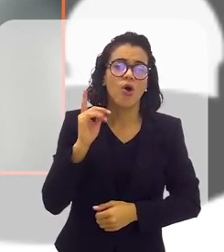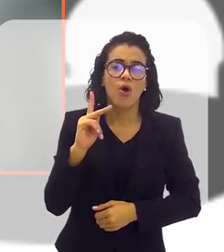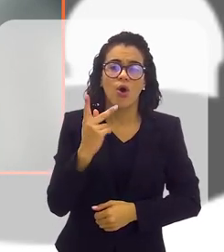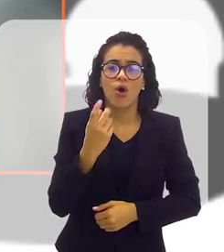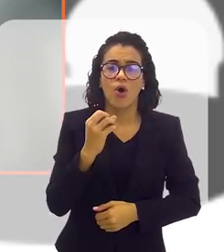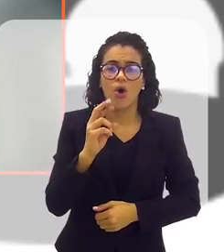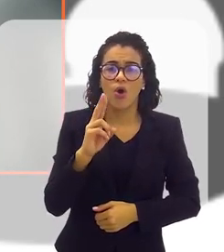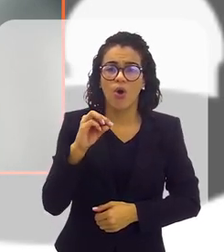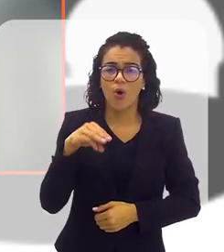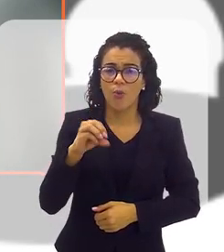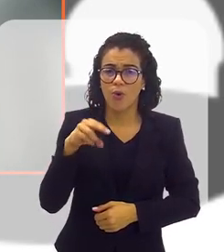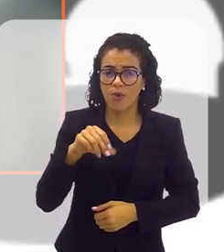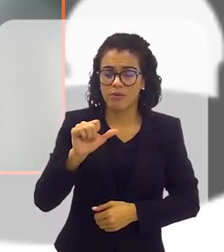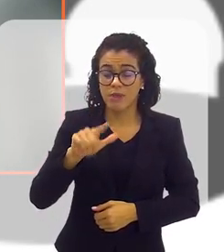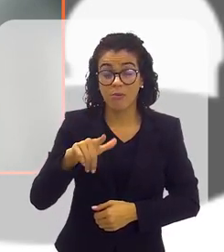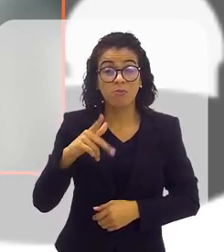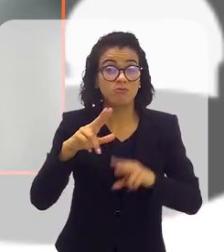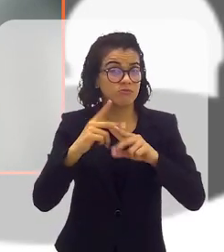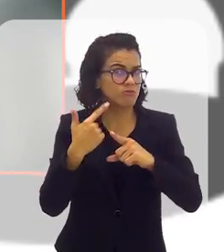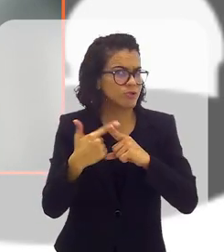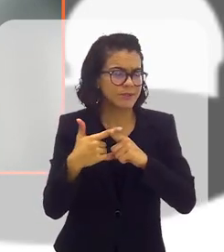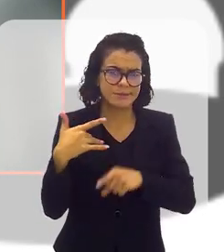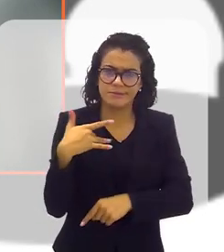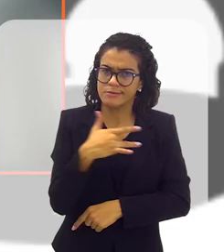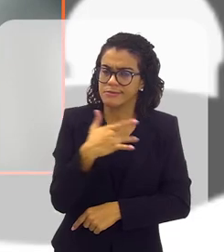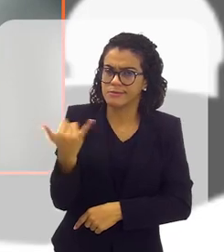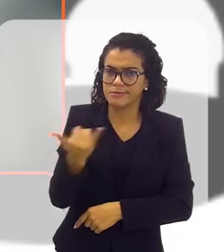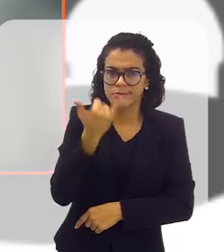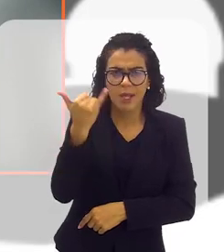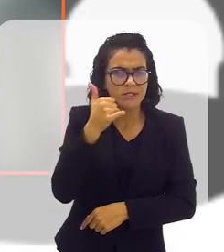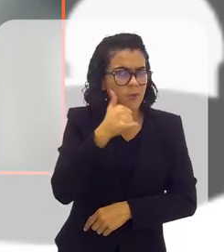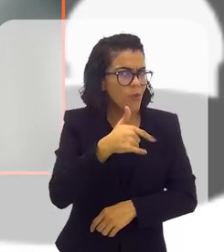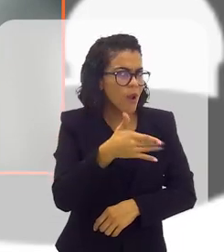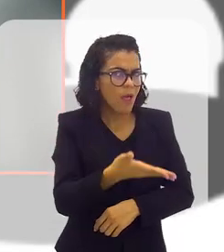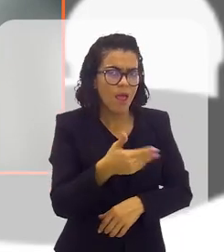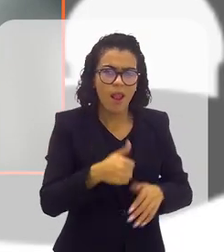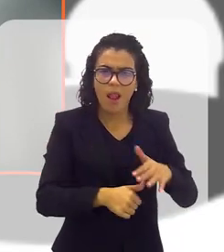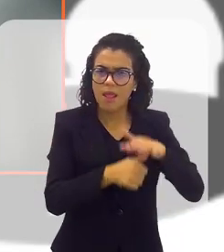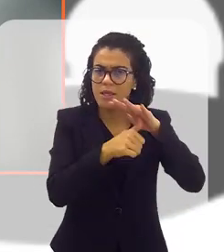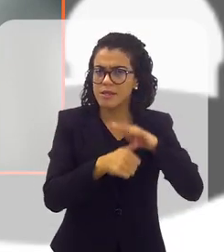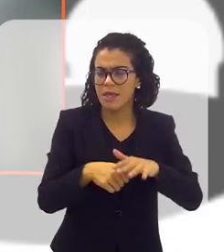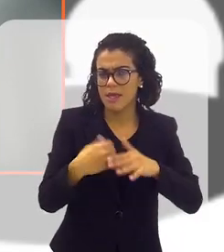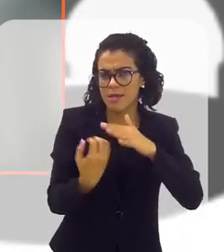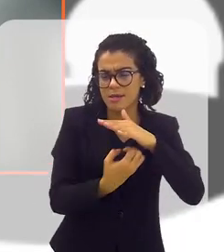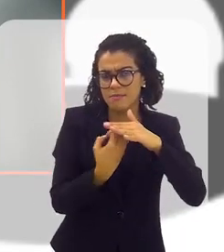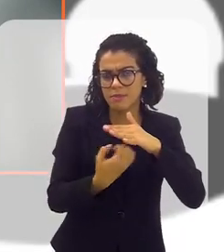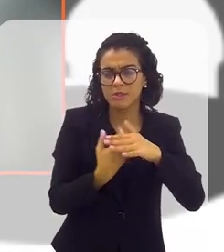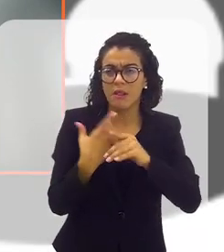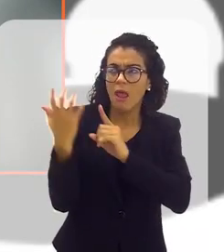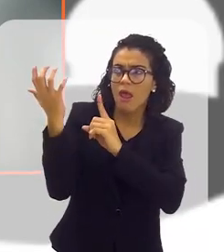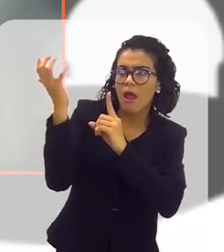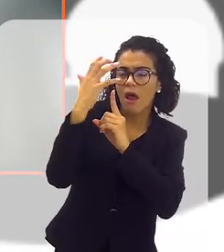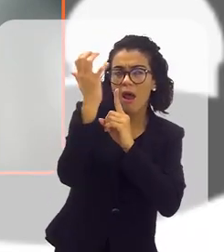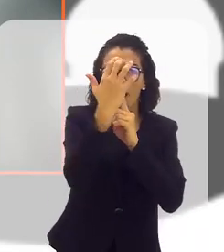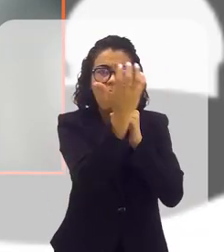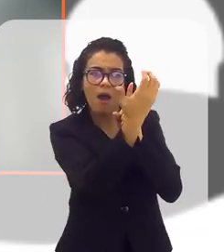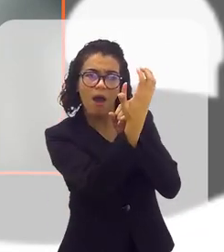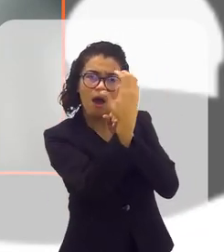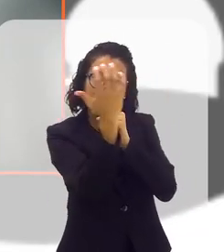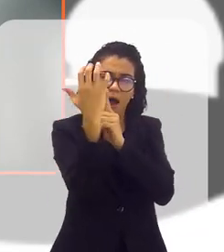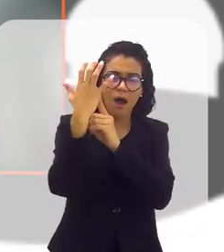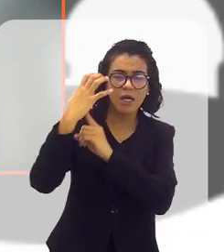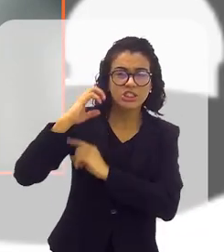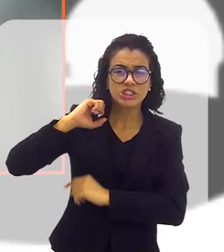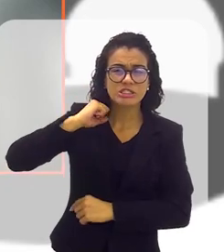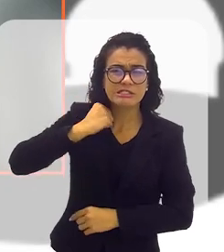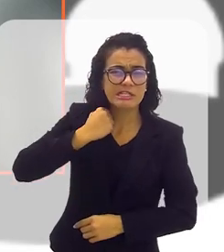né? Porque a mulher, essa questão da saúde é extremamente importante para essa mulher empresária, empreendedora que sofre tantas pressões, que vive